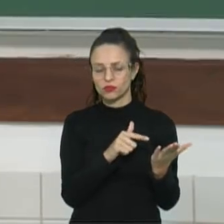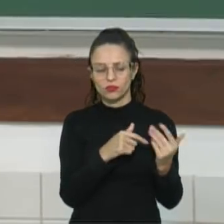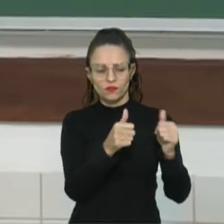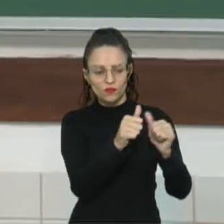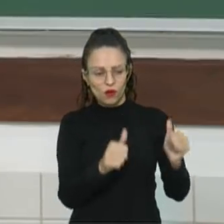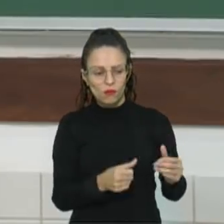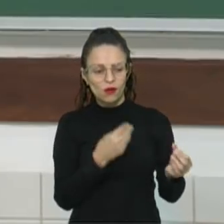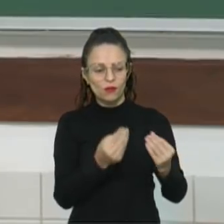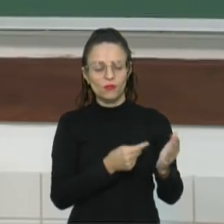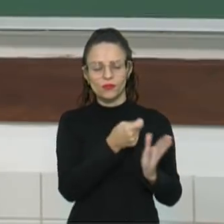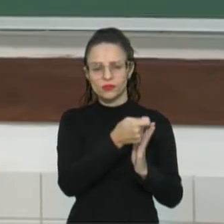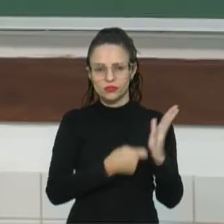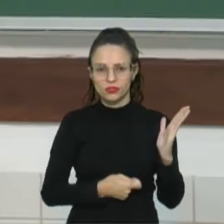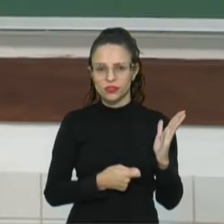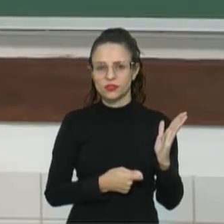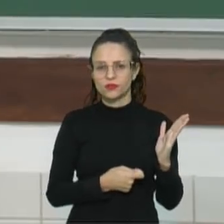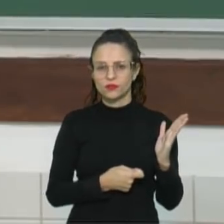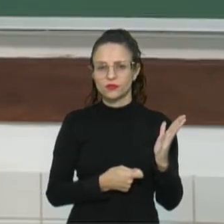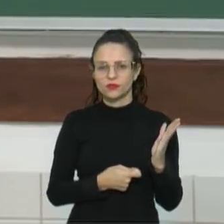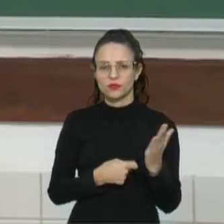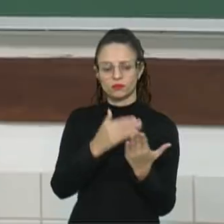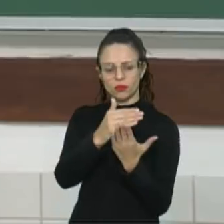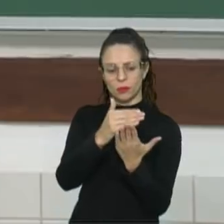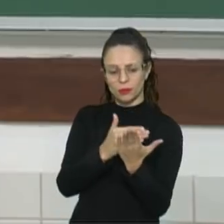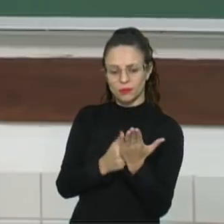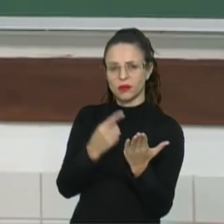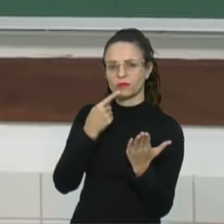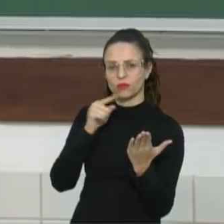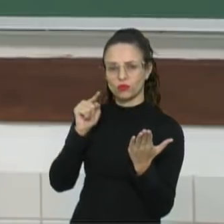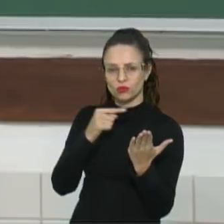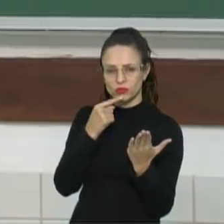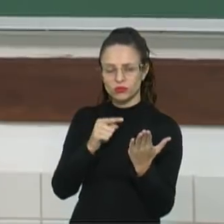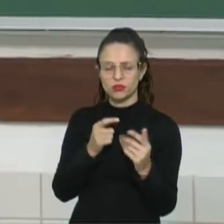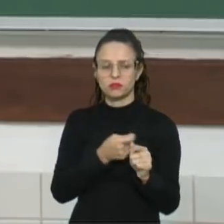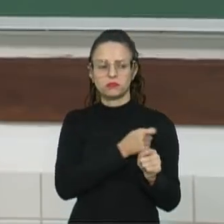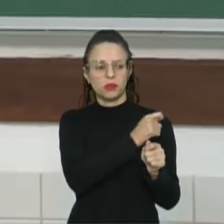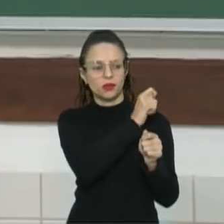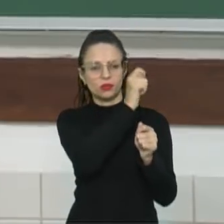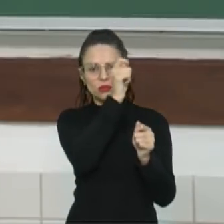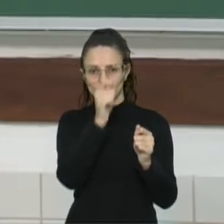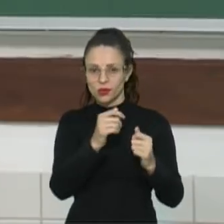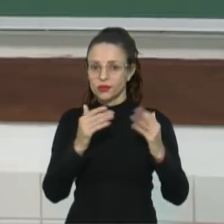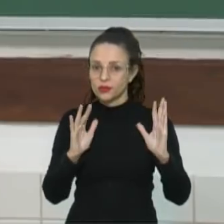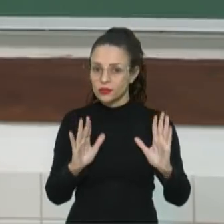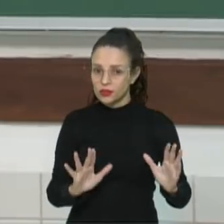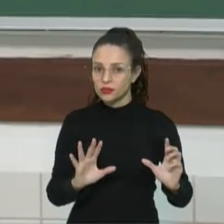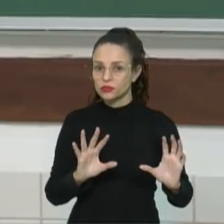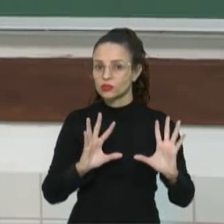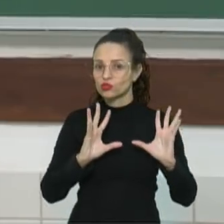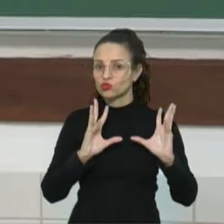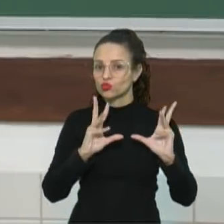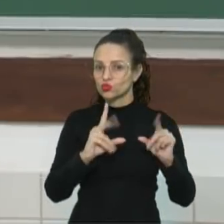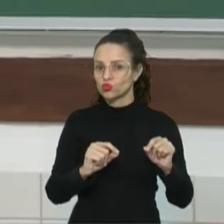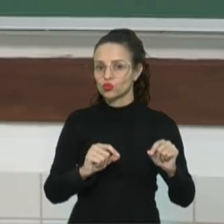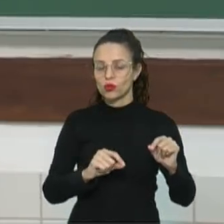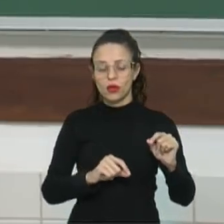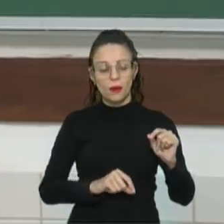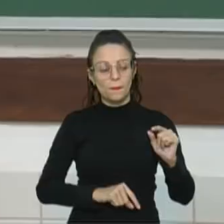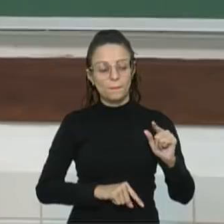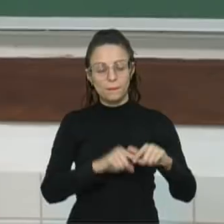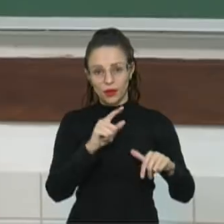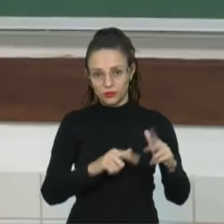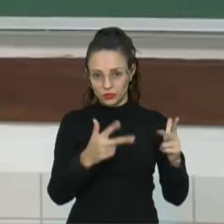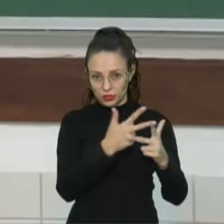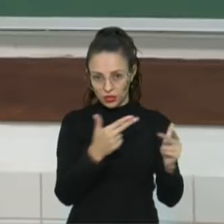de ser escrita, uma partitura musical, né, uma arquitetura. Isso faz parte do patrimônio material, né,